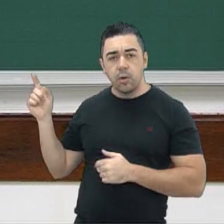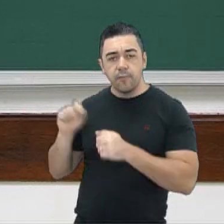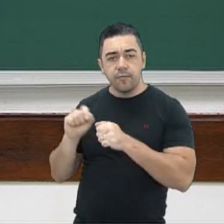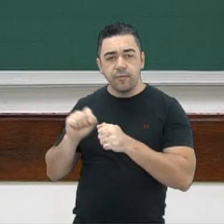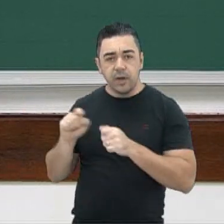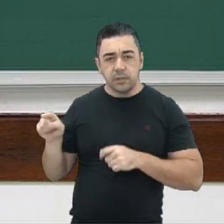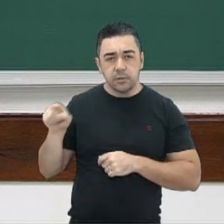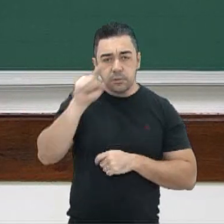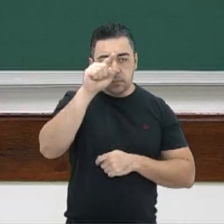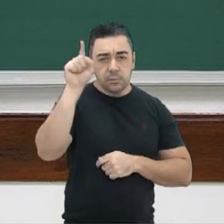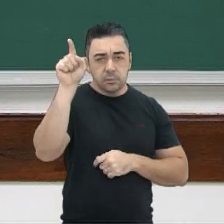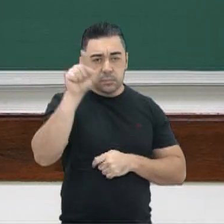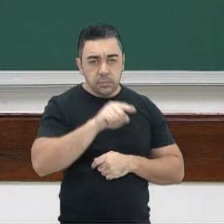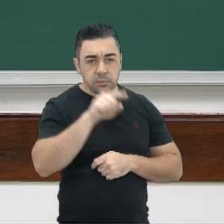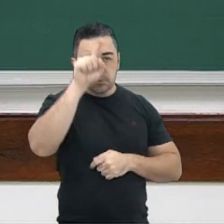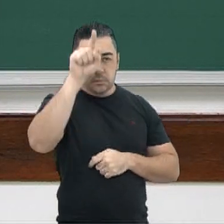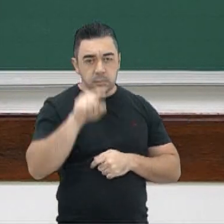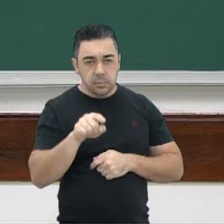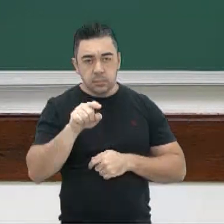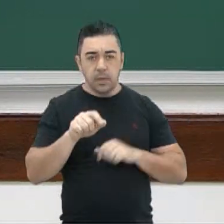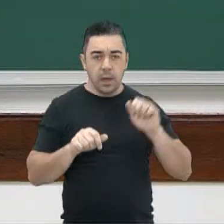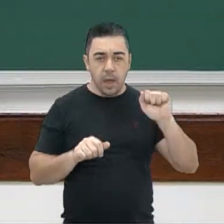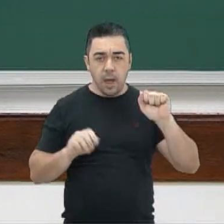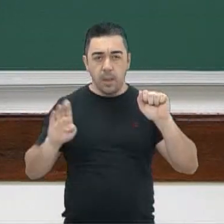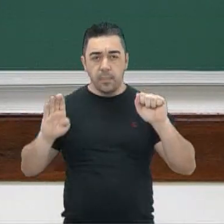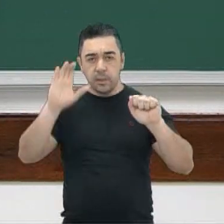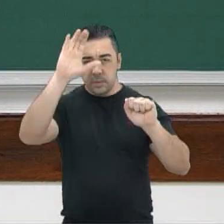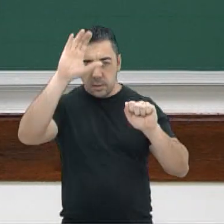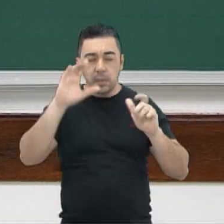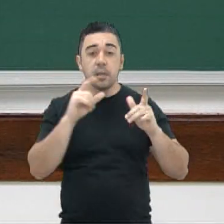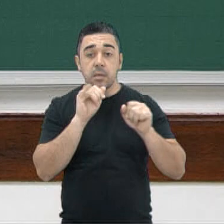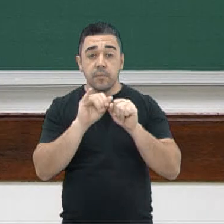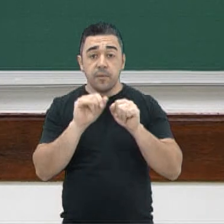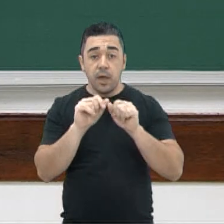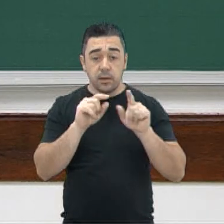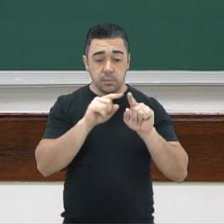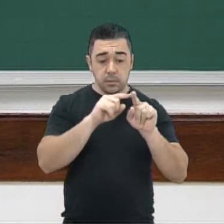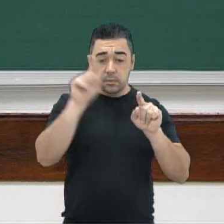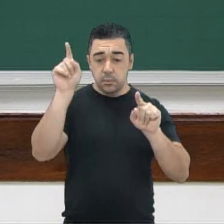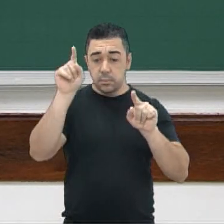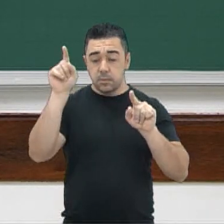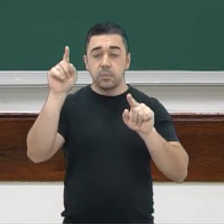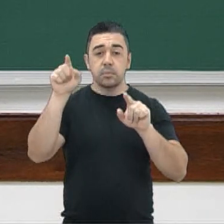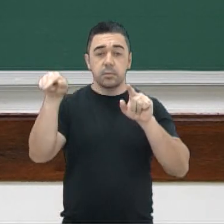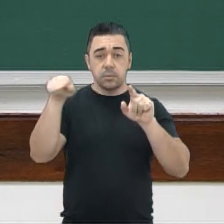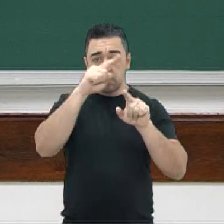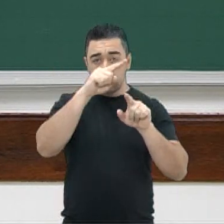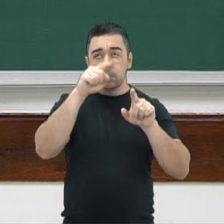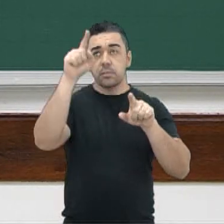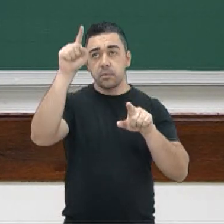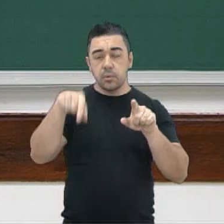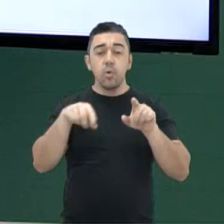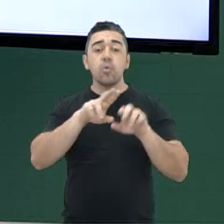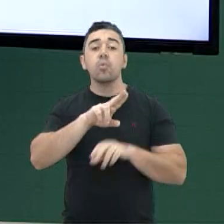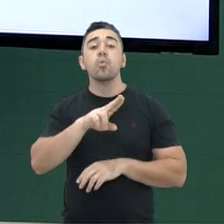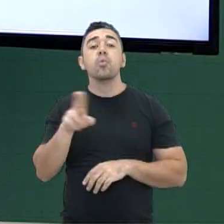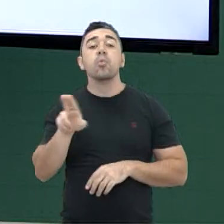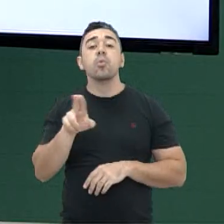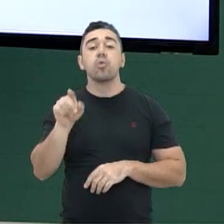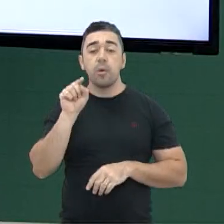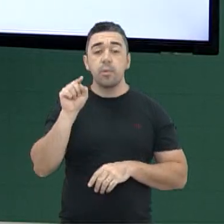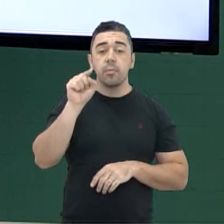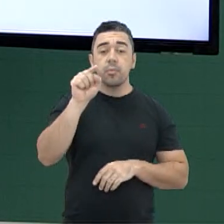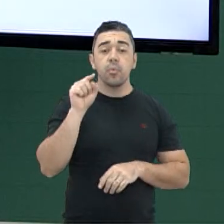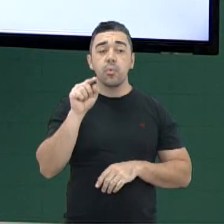a partir do vértice A, B, C, essas 3 alturas. Que nome que eu dou ao encontro